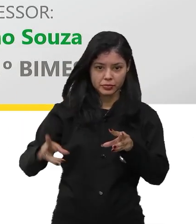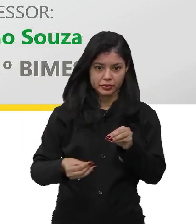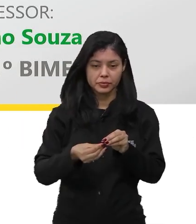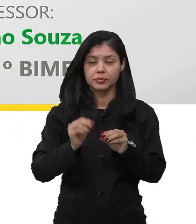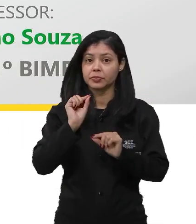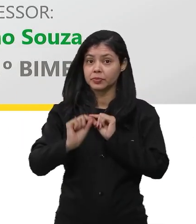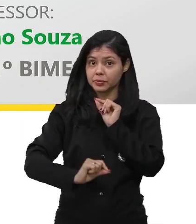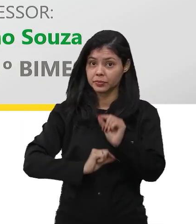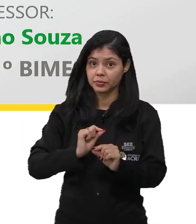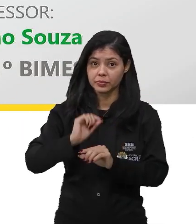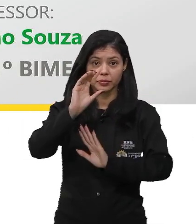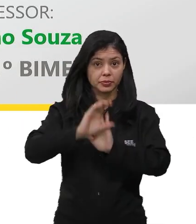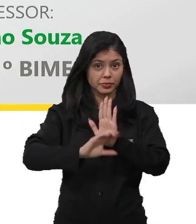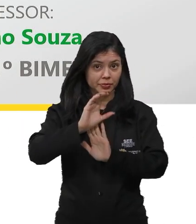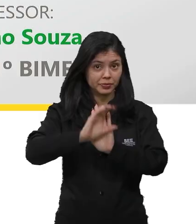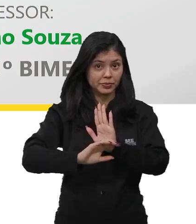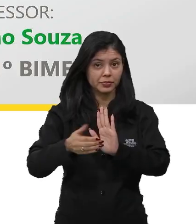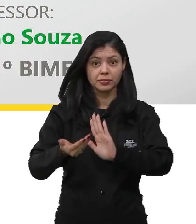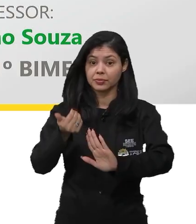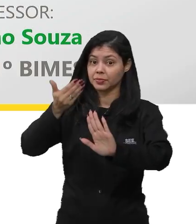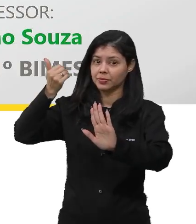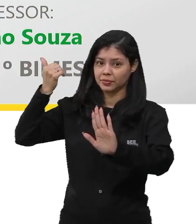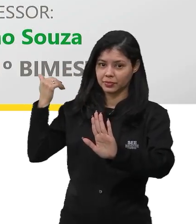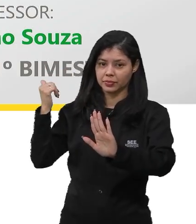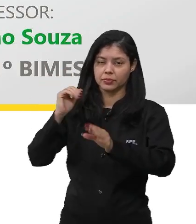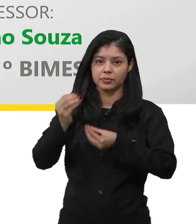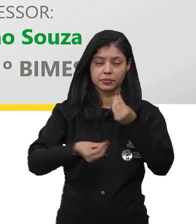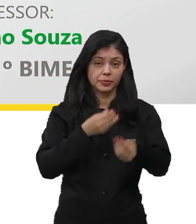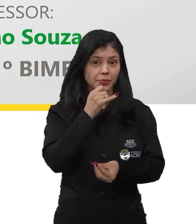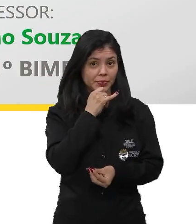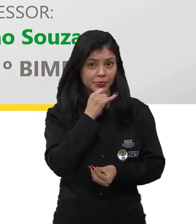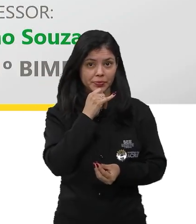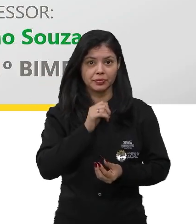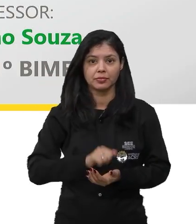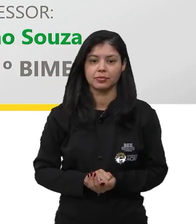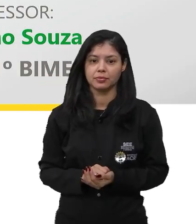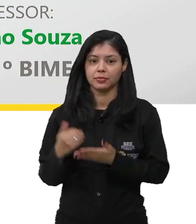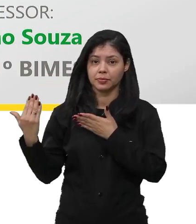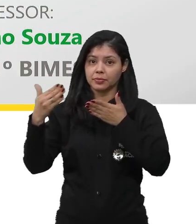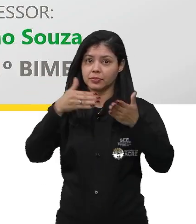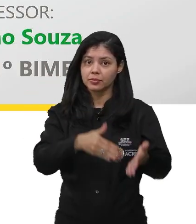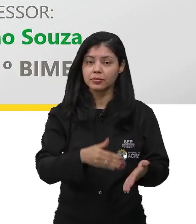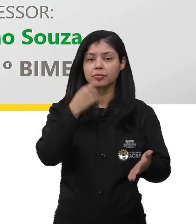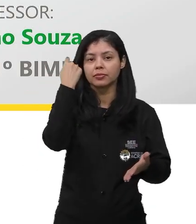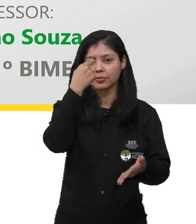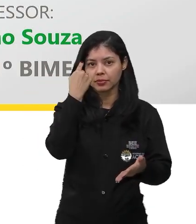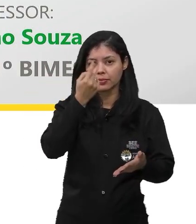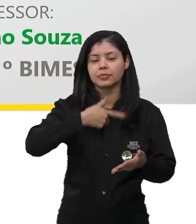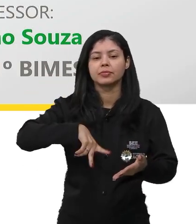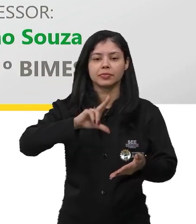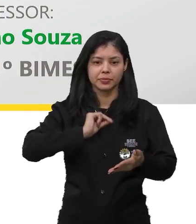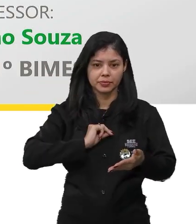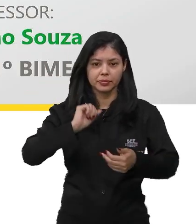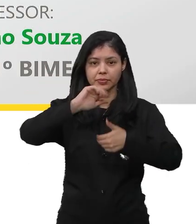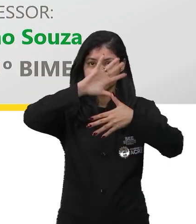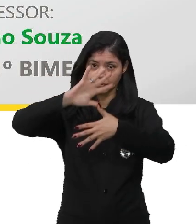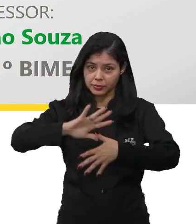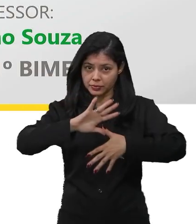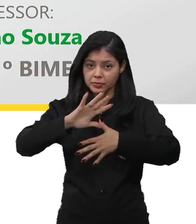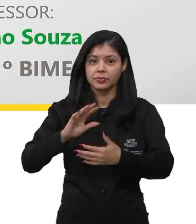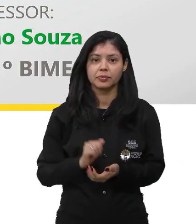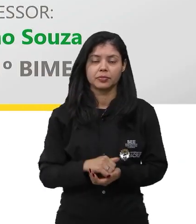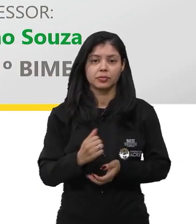complementa conteúdos anteriores, como, por exemplo, a chegada dos espanhóis e portugueses à América,